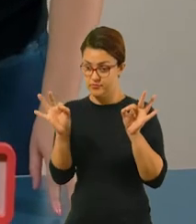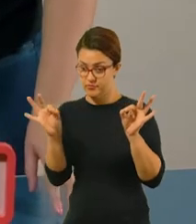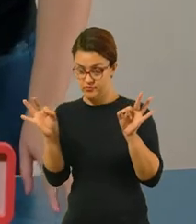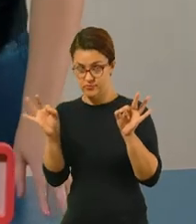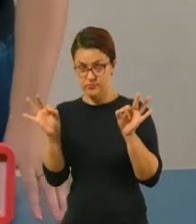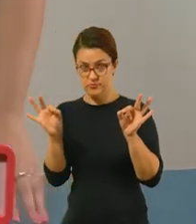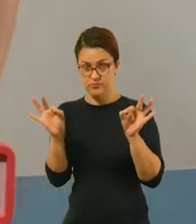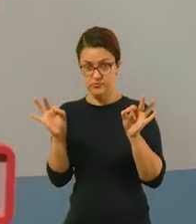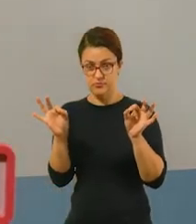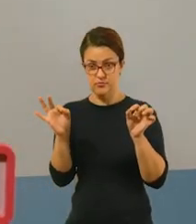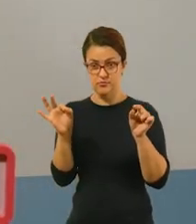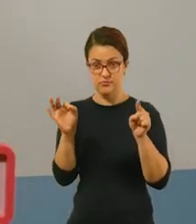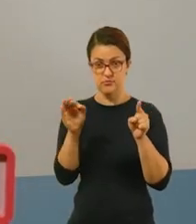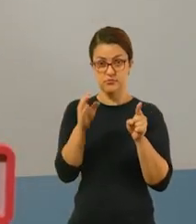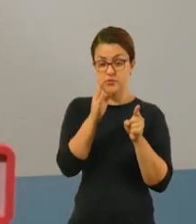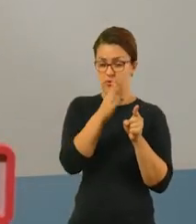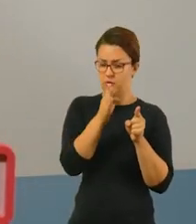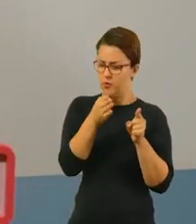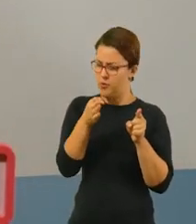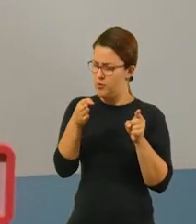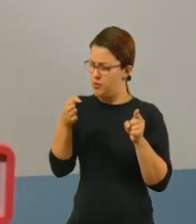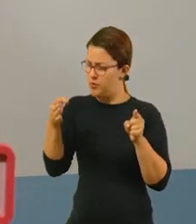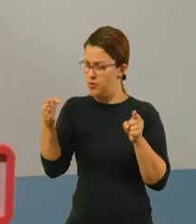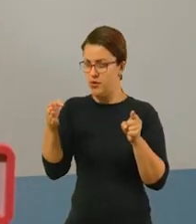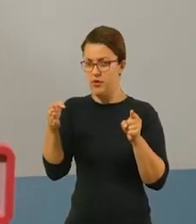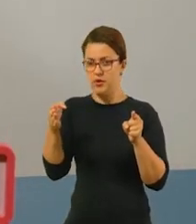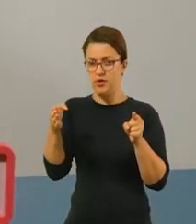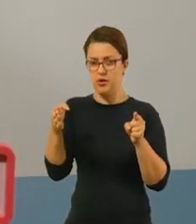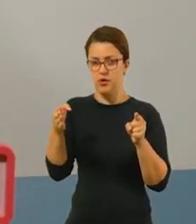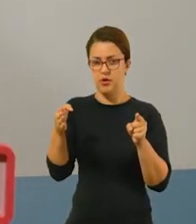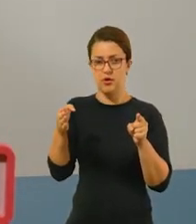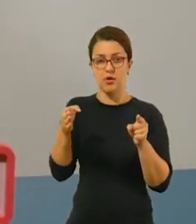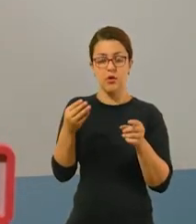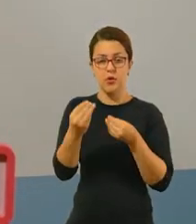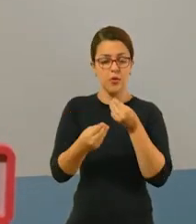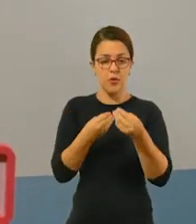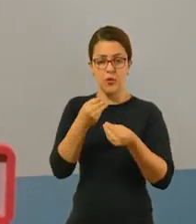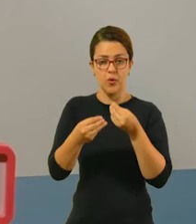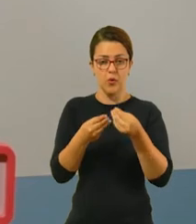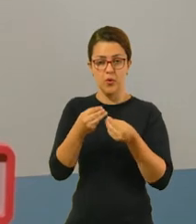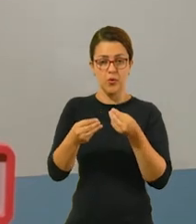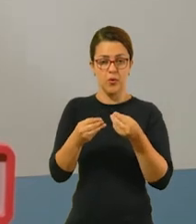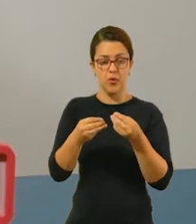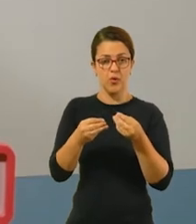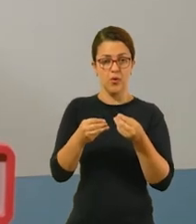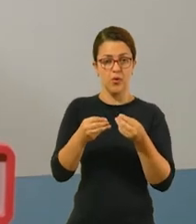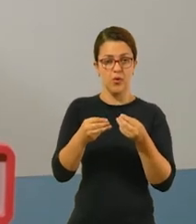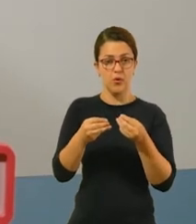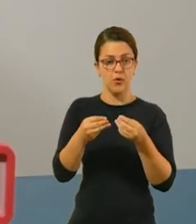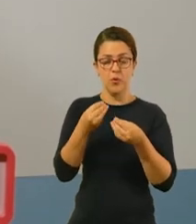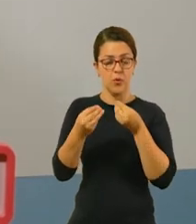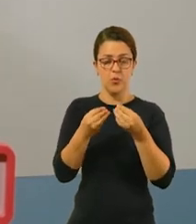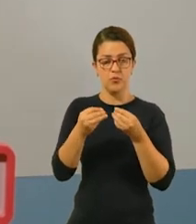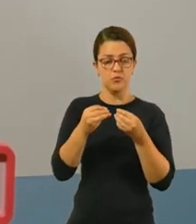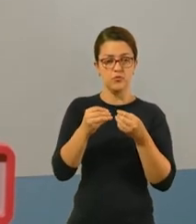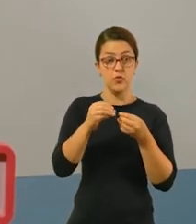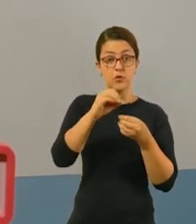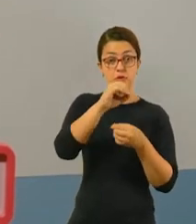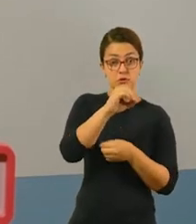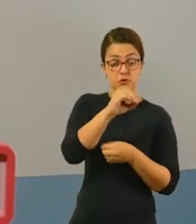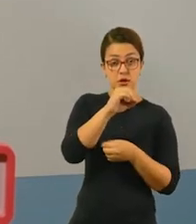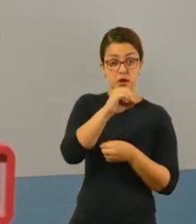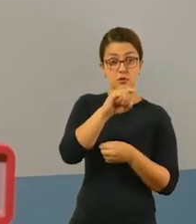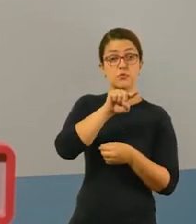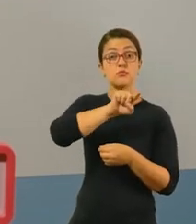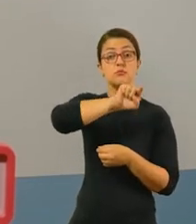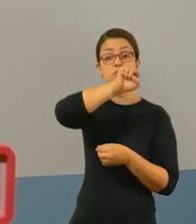linha reta, onde eu tenho uma sequência numérica. Mas aqui eles estão como os números? 0. Depois do 0 vem